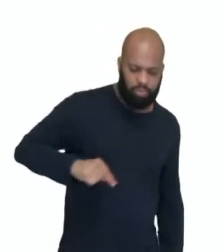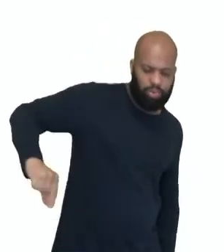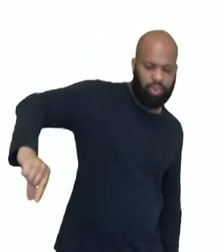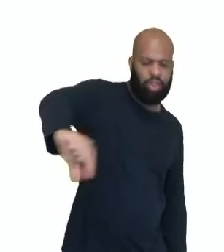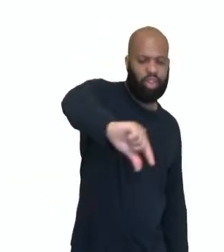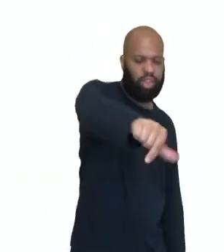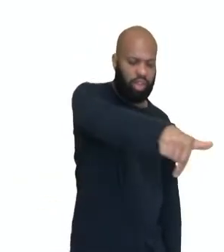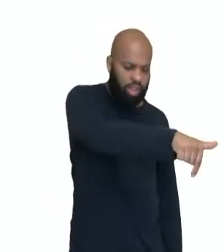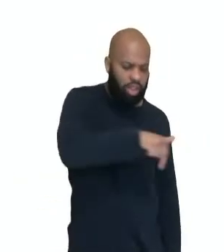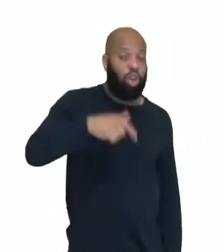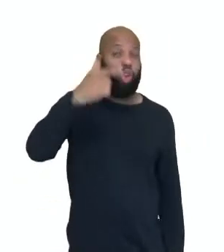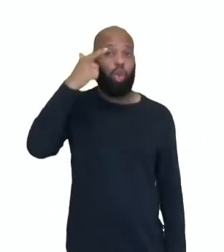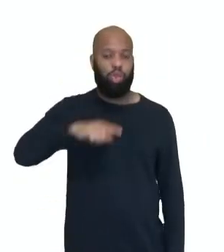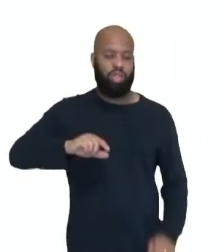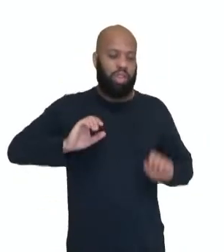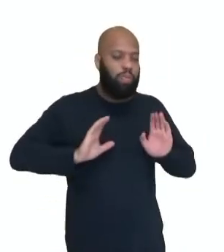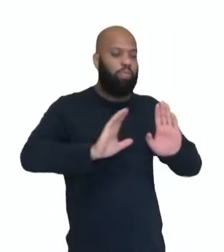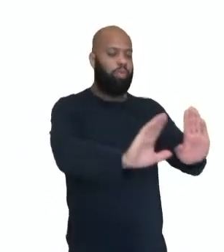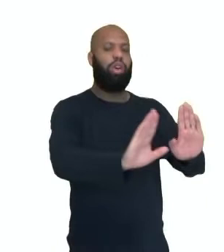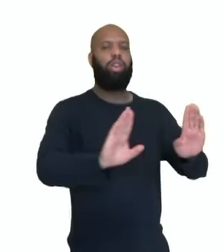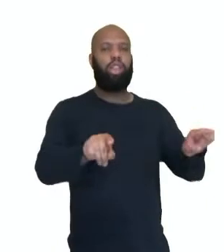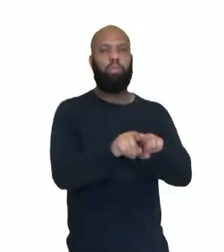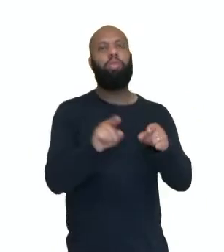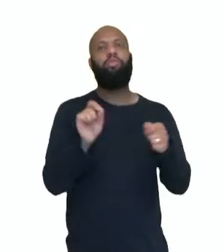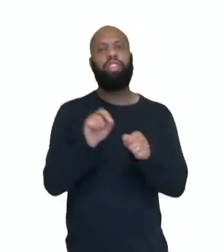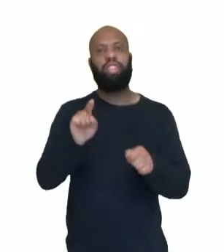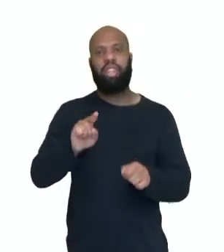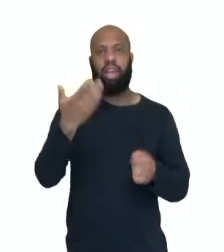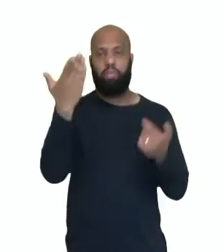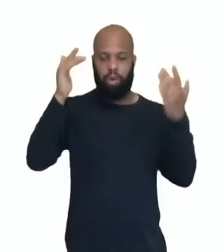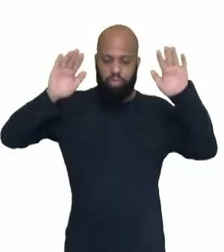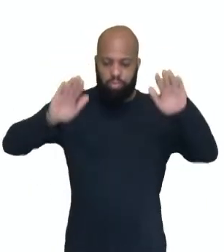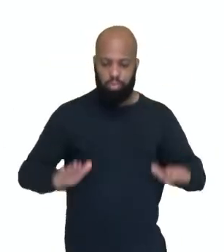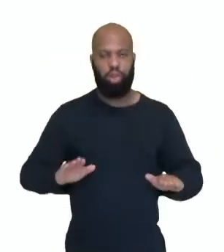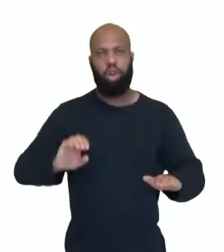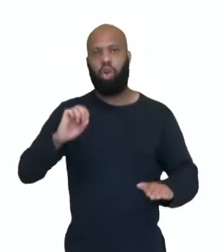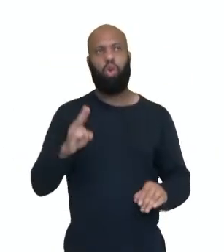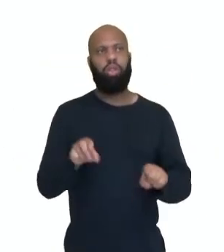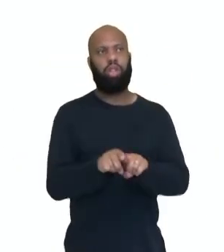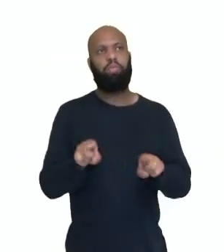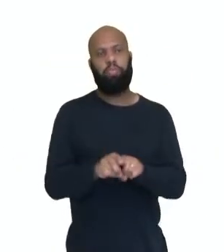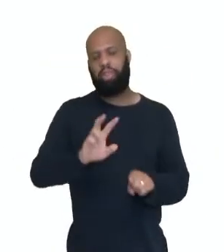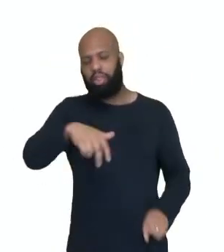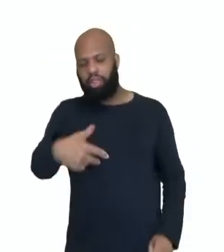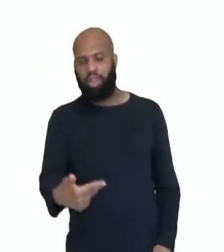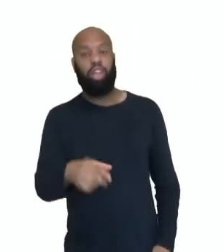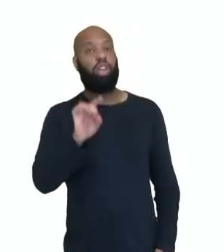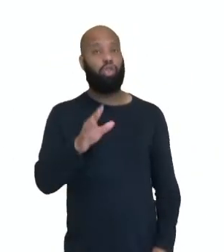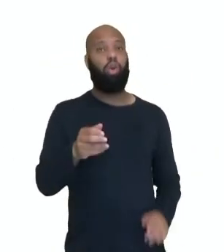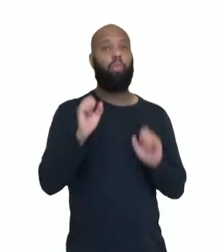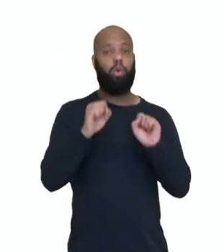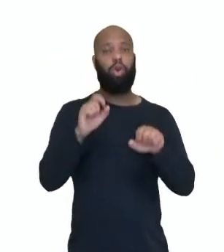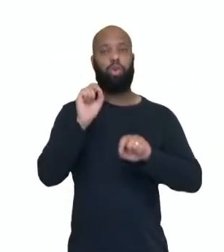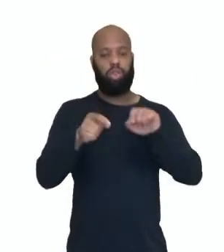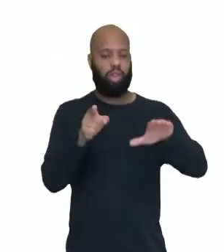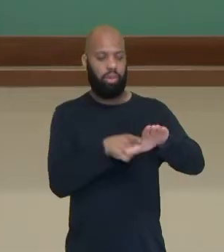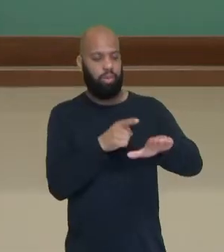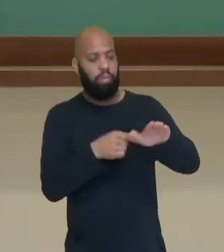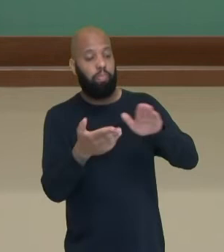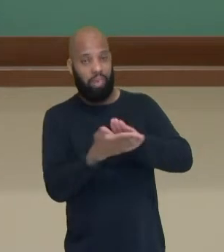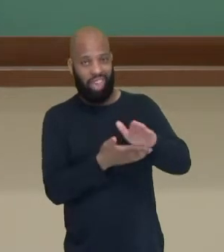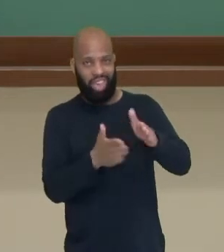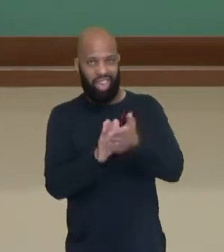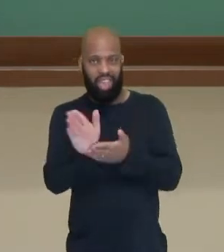de luta, ou fazê-lo tocar no solo com qualquer parte do seu corpo além da sola dos pés. Então, se